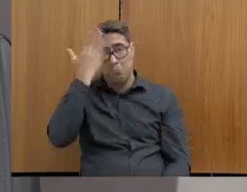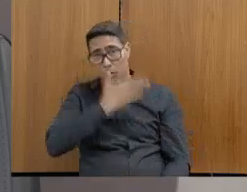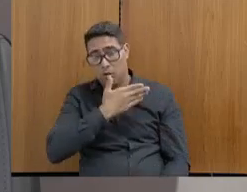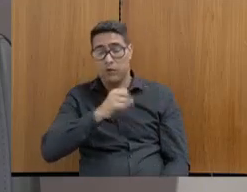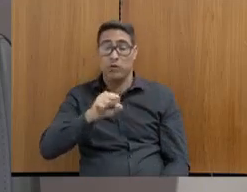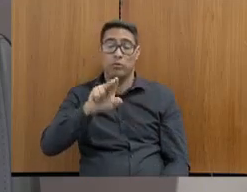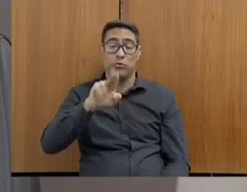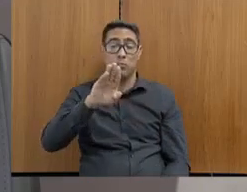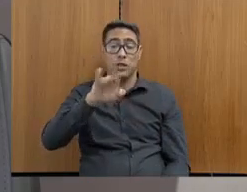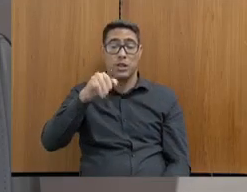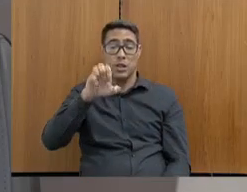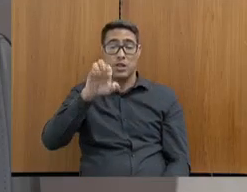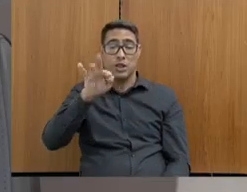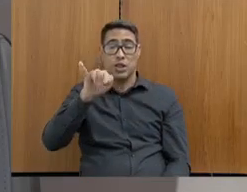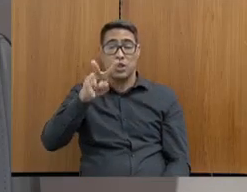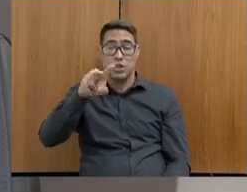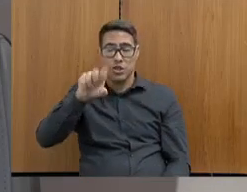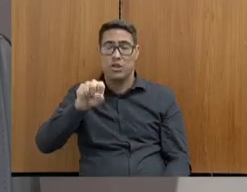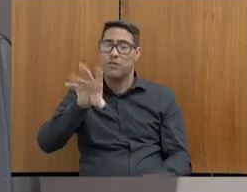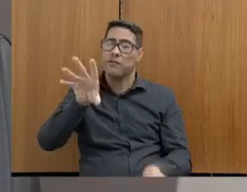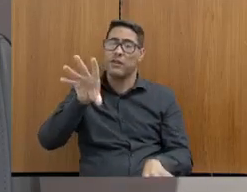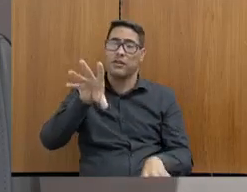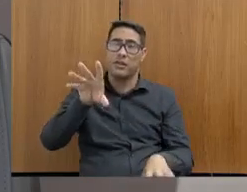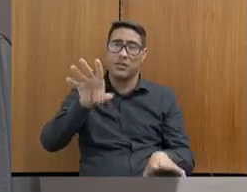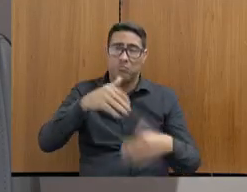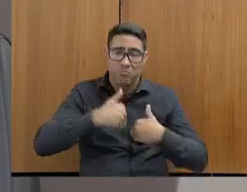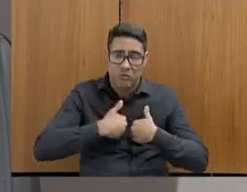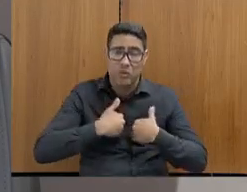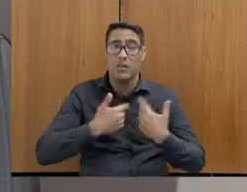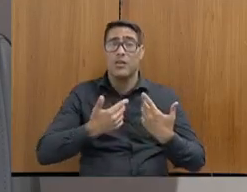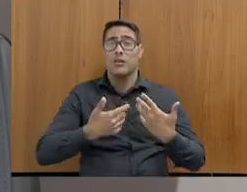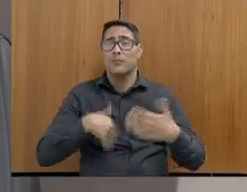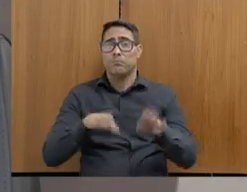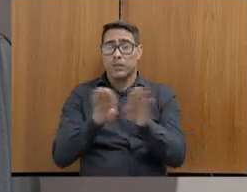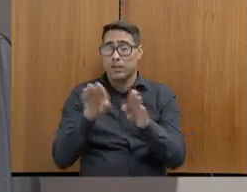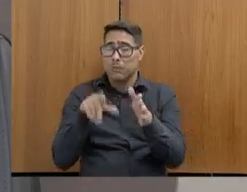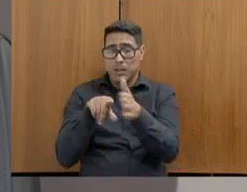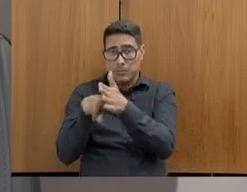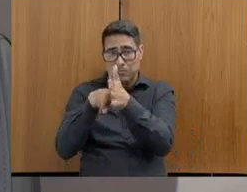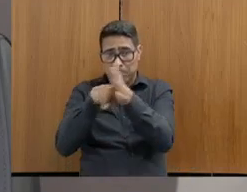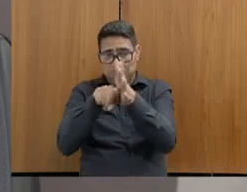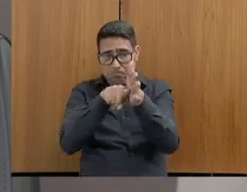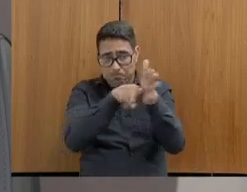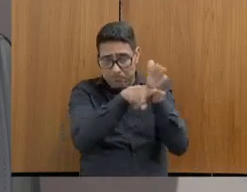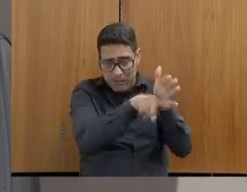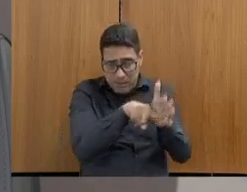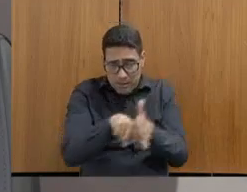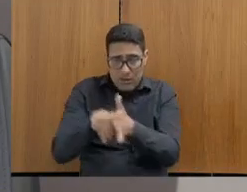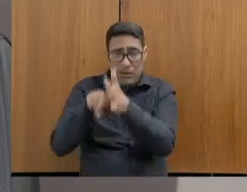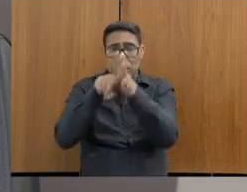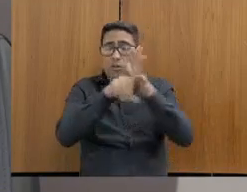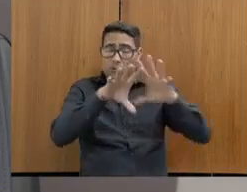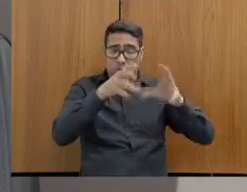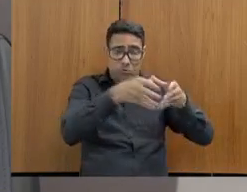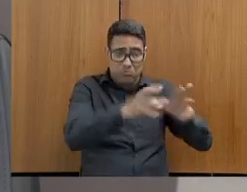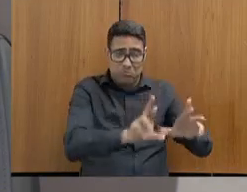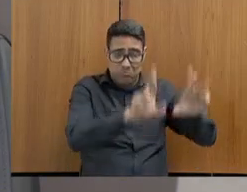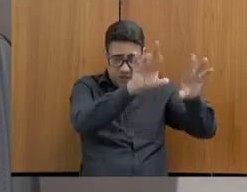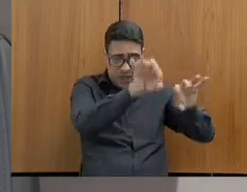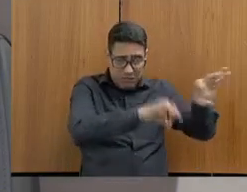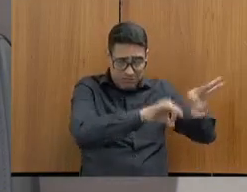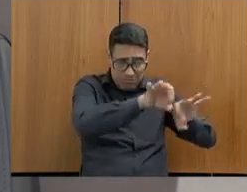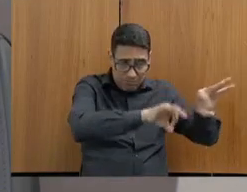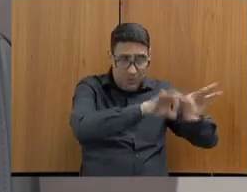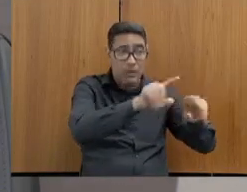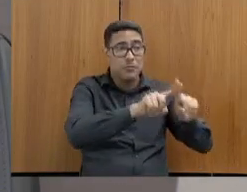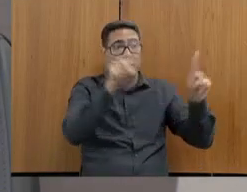né que seriam as várias oitivas elas levantamentos de investigação que são feitos Pelas nossas equipes de investigação mas